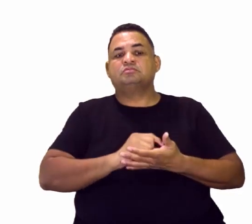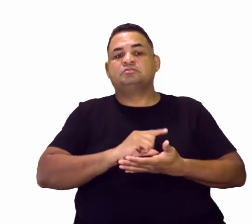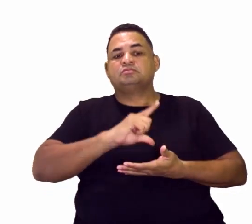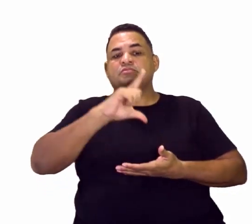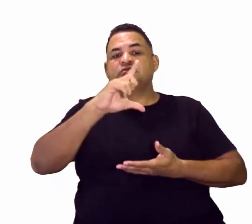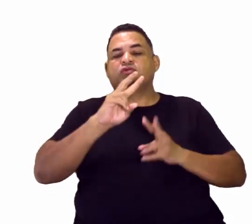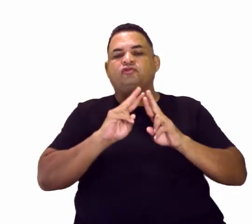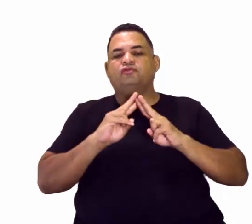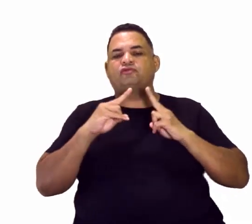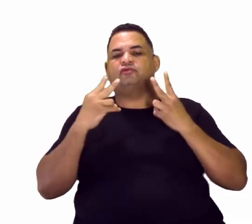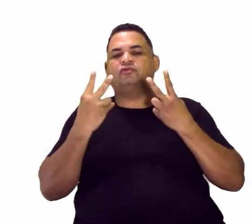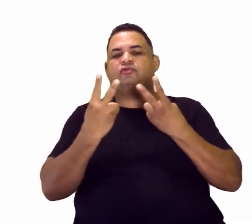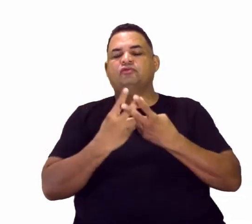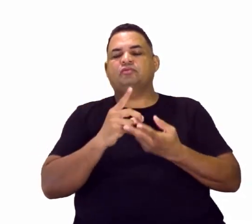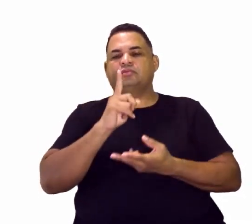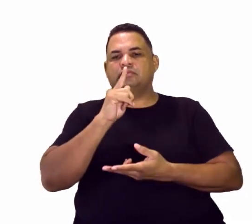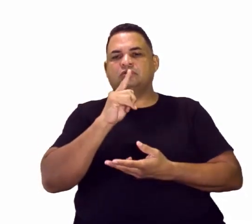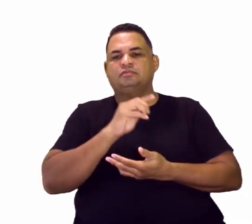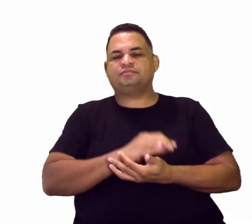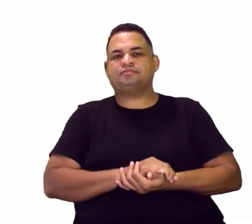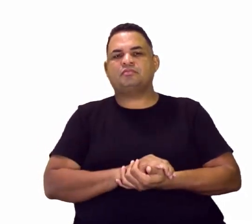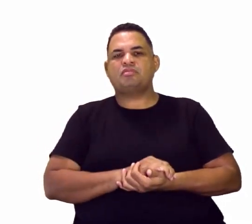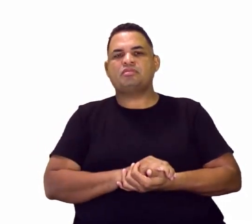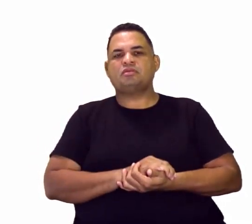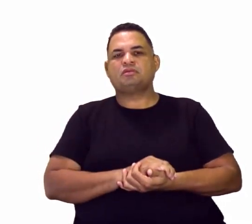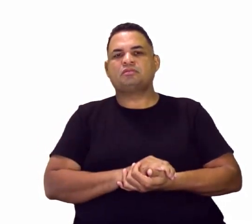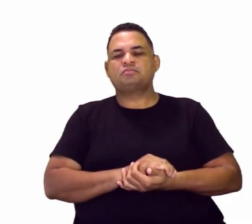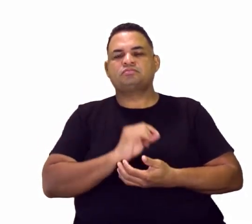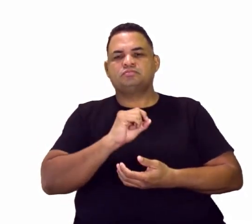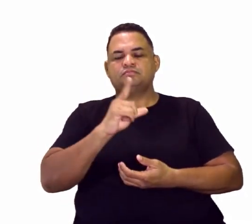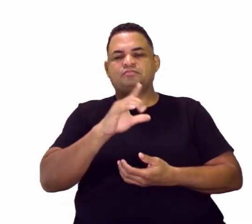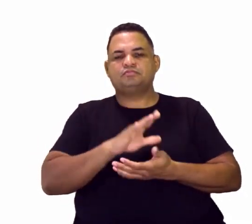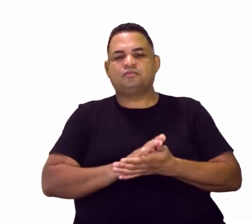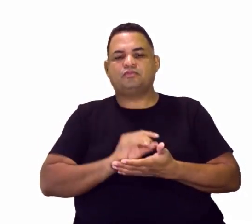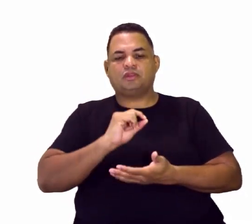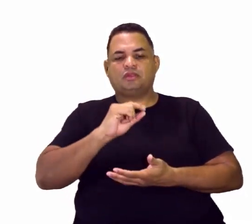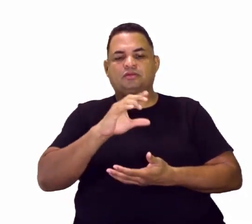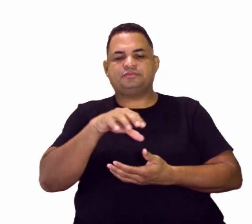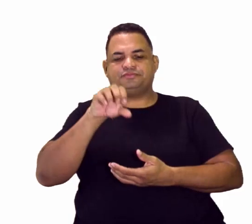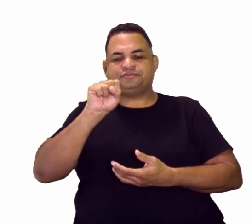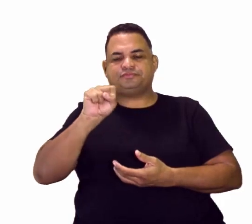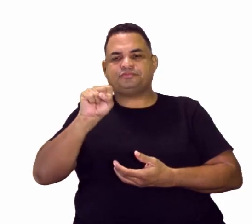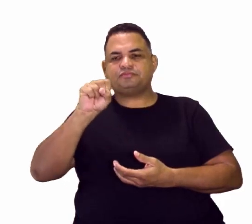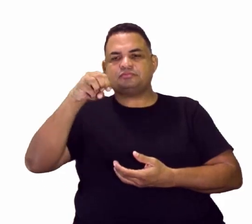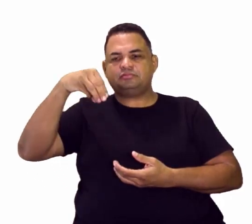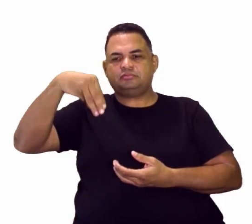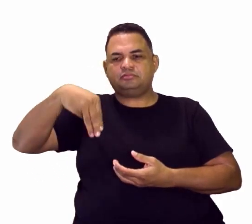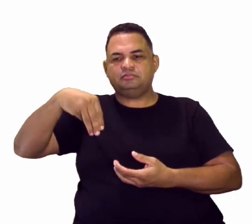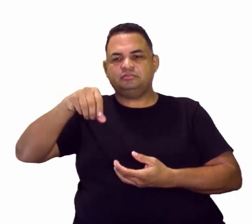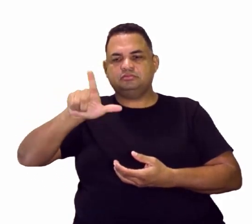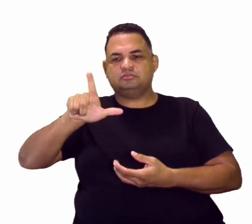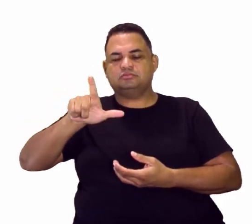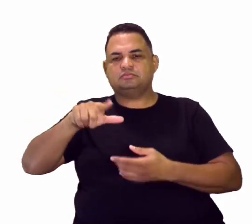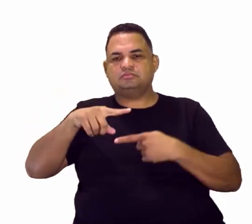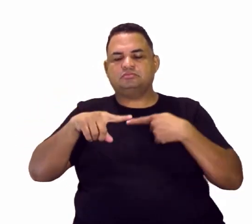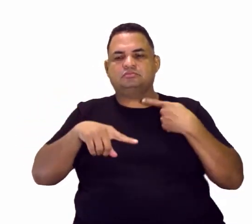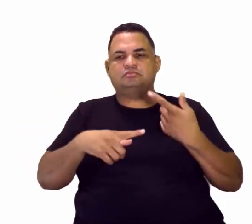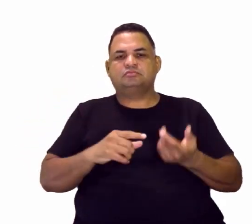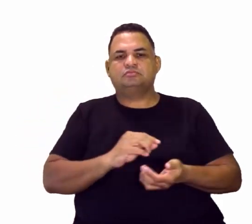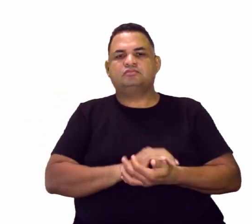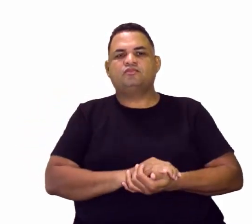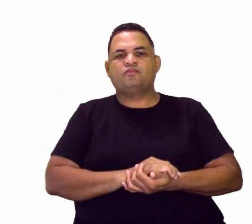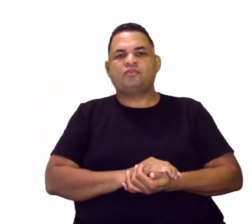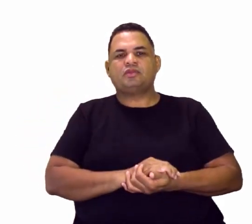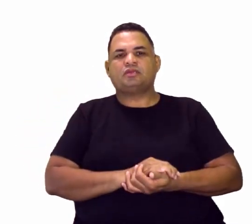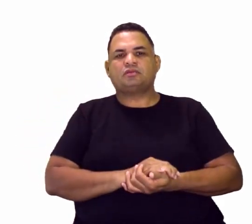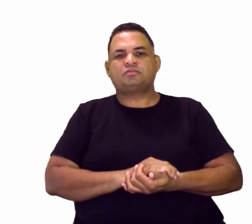no volume da água? Aumentou 8 ml. Consequentemente, esses 8 ml